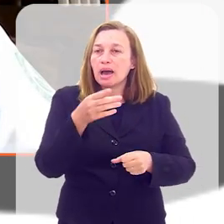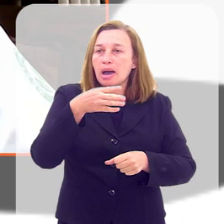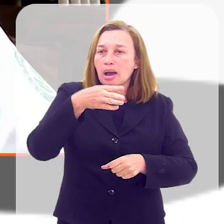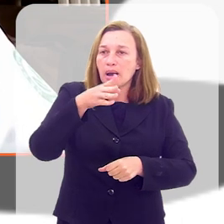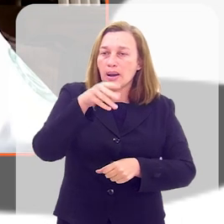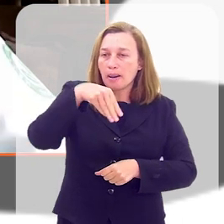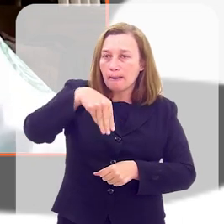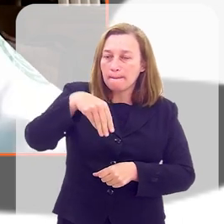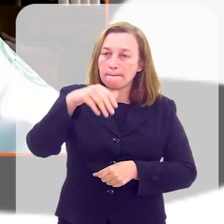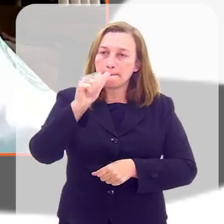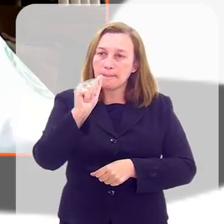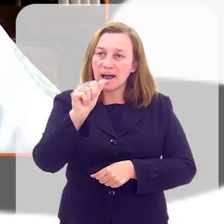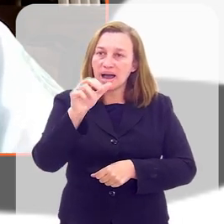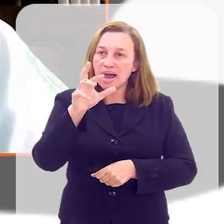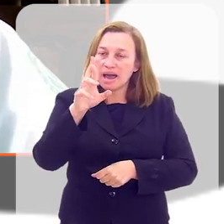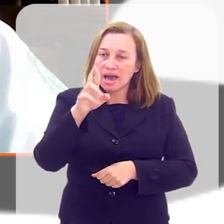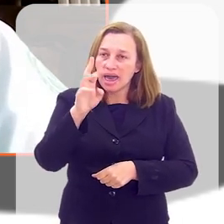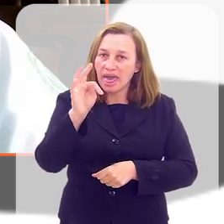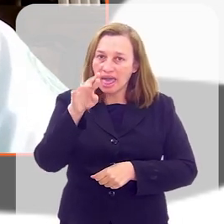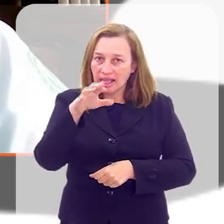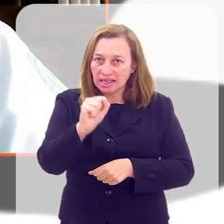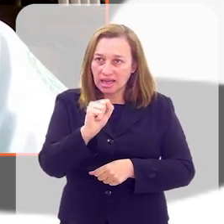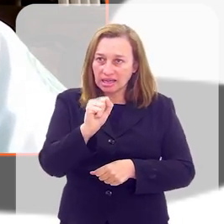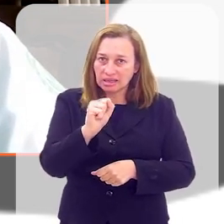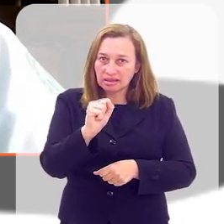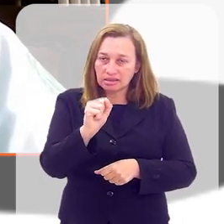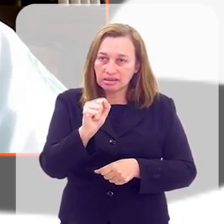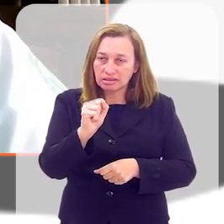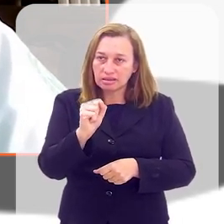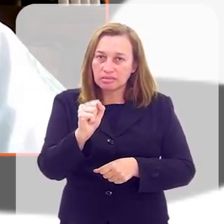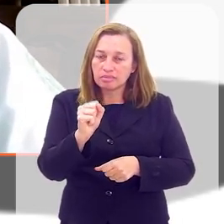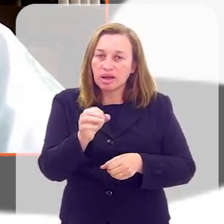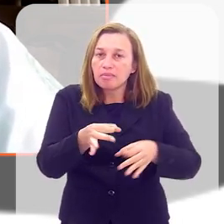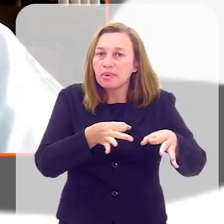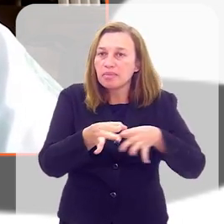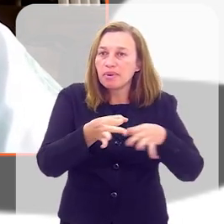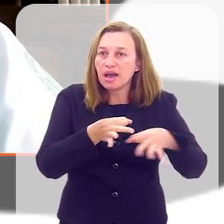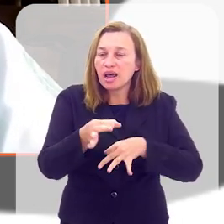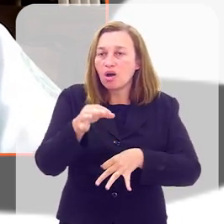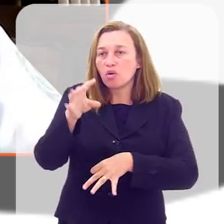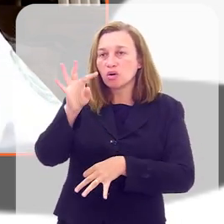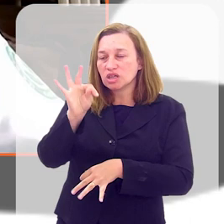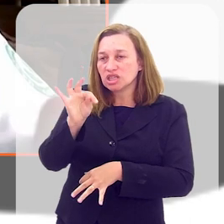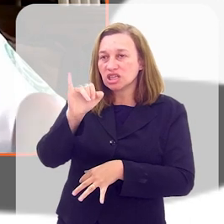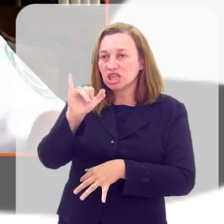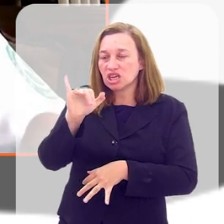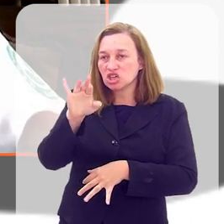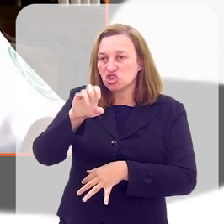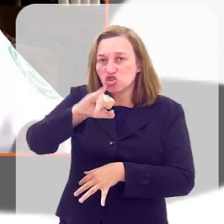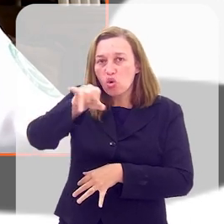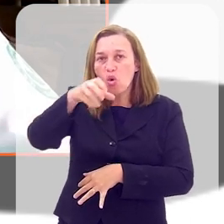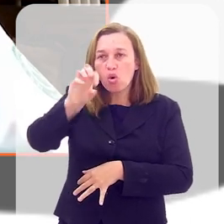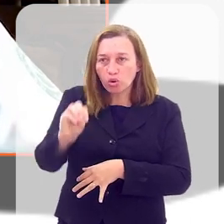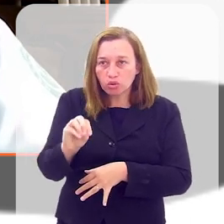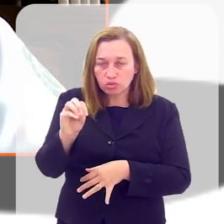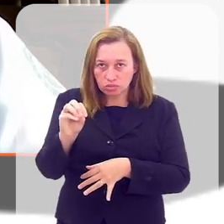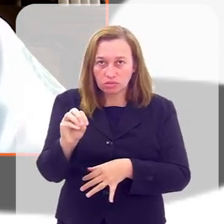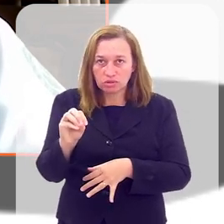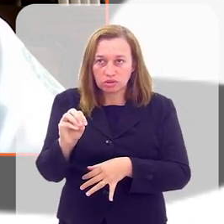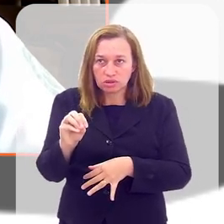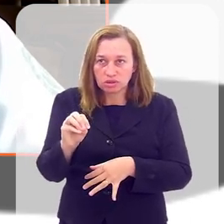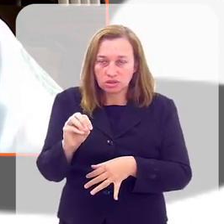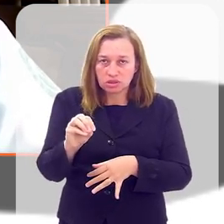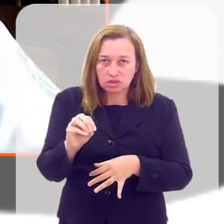uma marreta abrir uma canaleta na parede de tijolo para colocar o eletroduto no nosso caso o eletrodo é colocado dentro